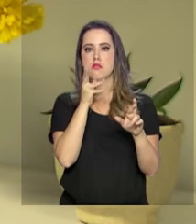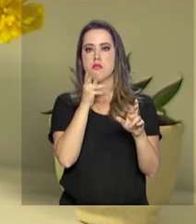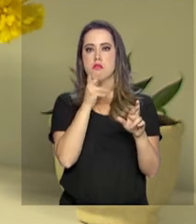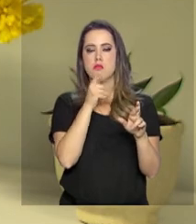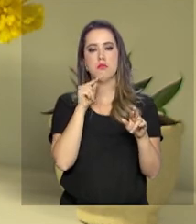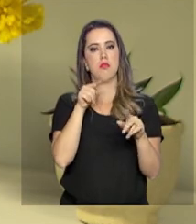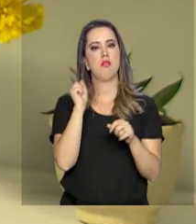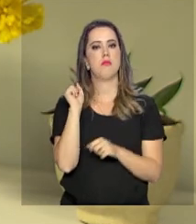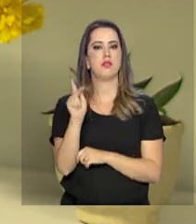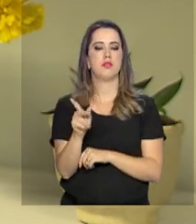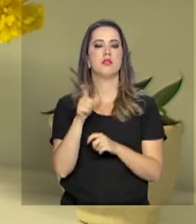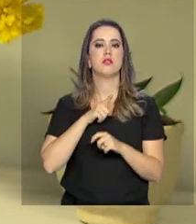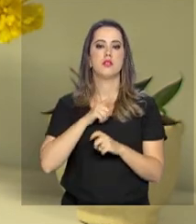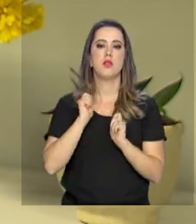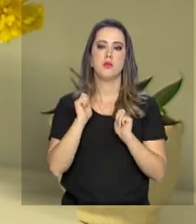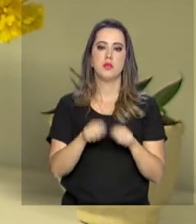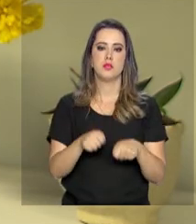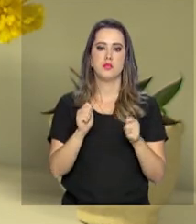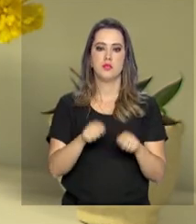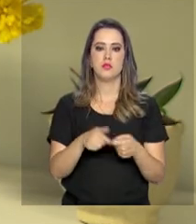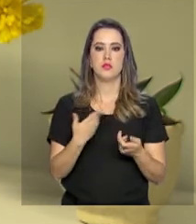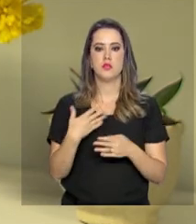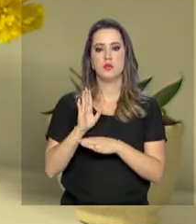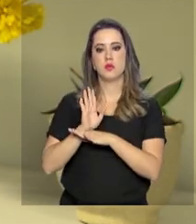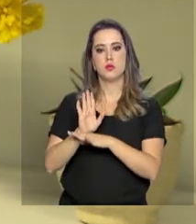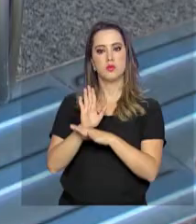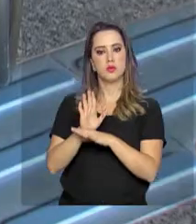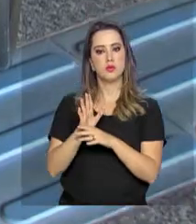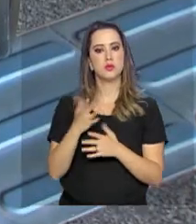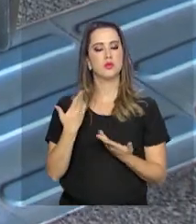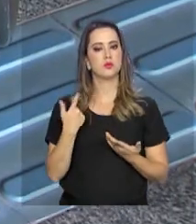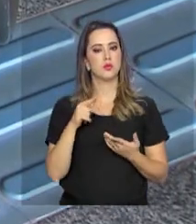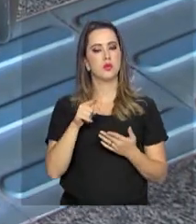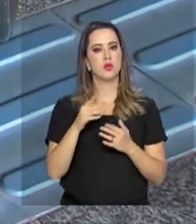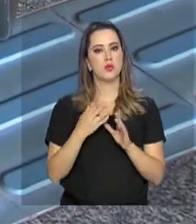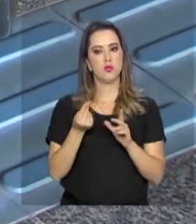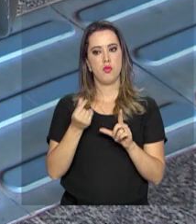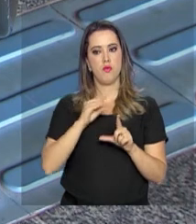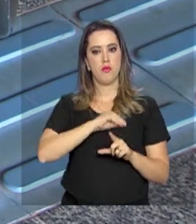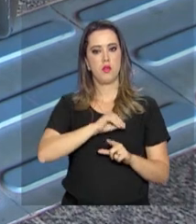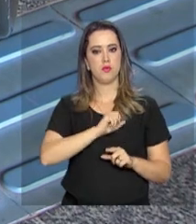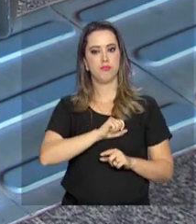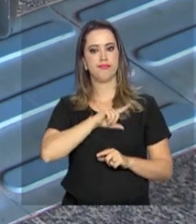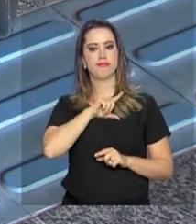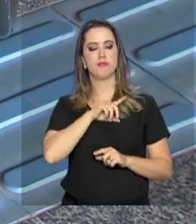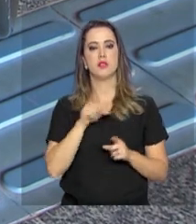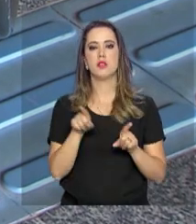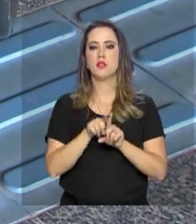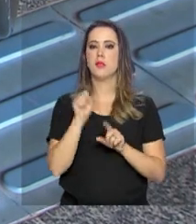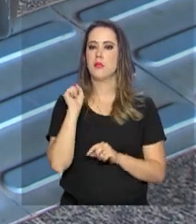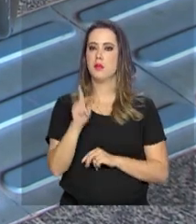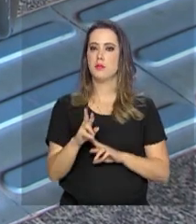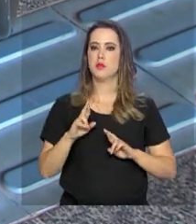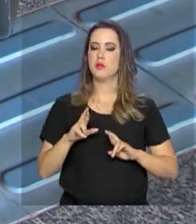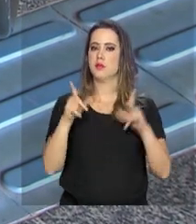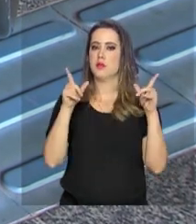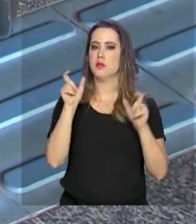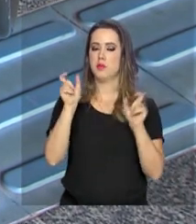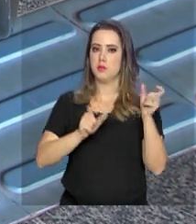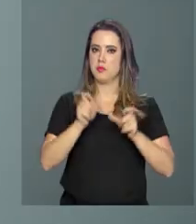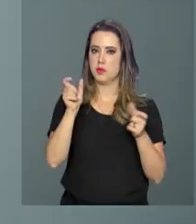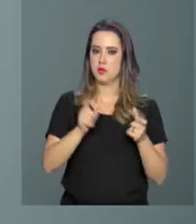e existe até a possibilidade de o fator beneficiá la há também a aposentadoria diferenciada para pessoas com